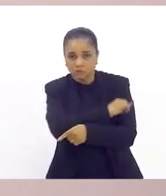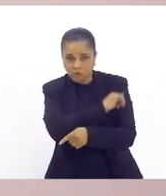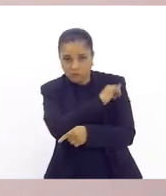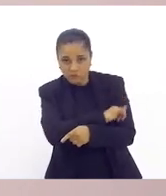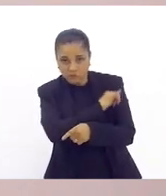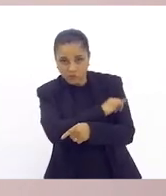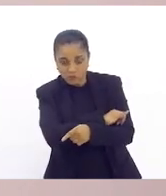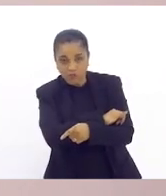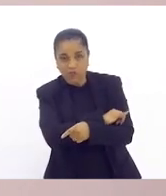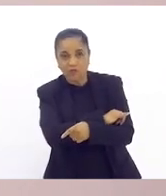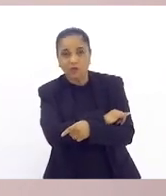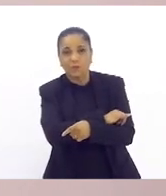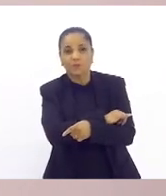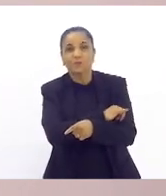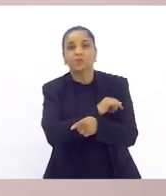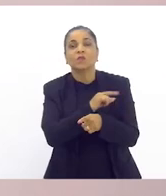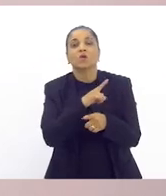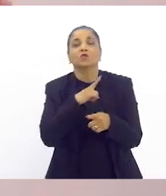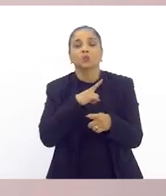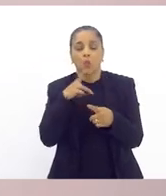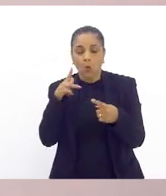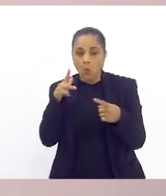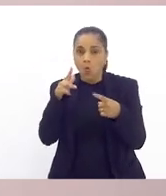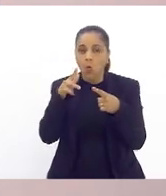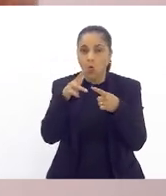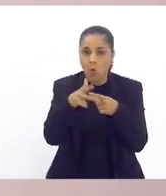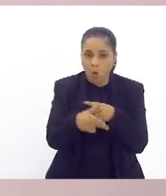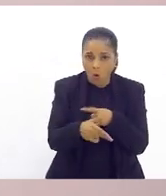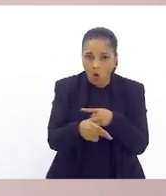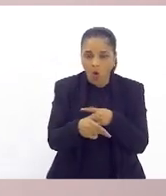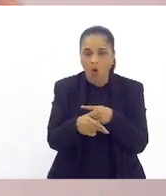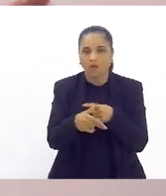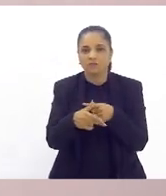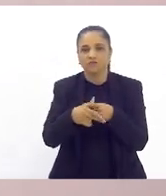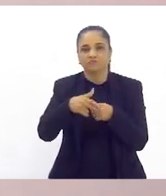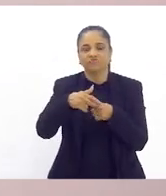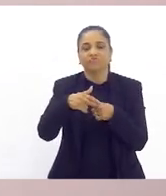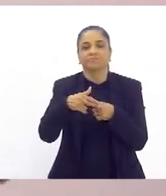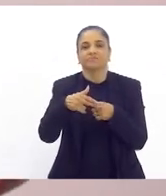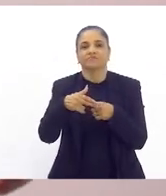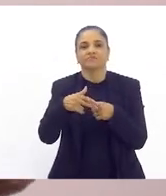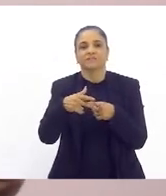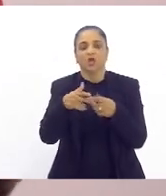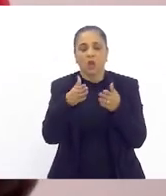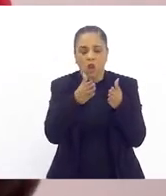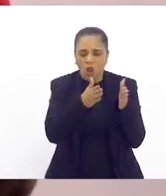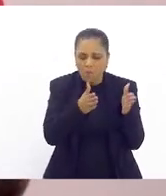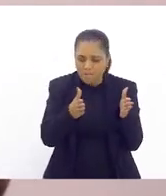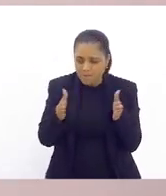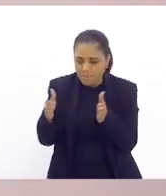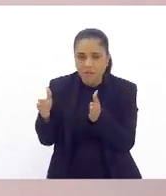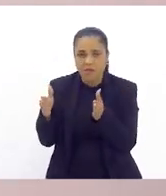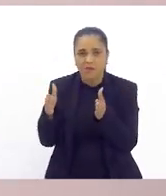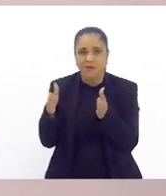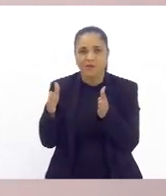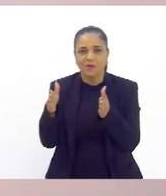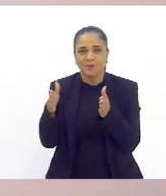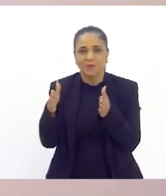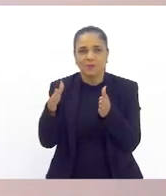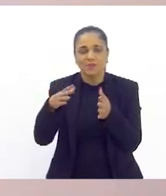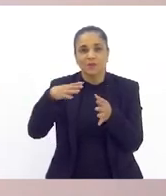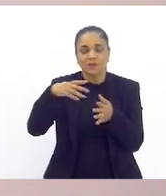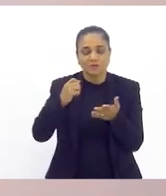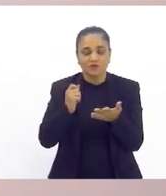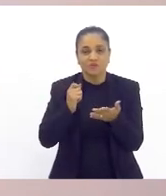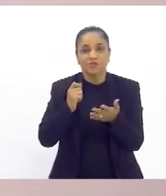se estendeu a questão do corte que a gente ficou um período extremamente longo sem sem a possibilidade de